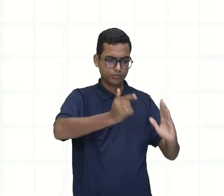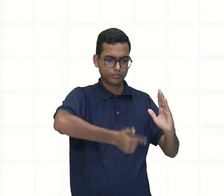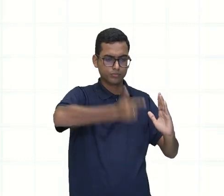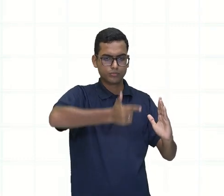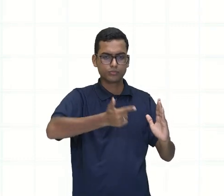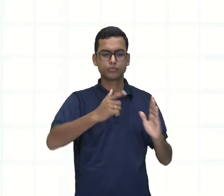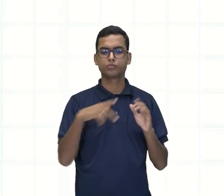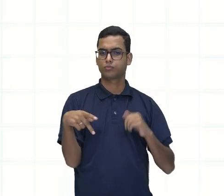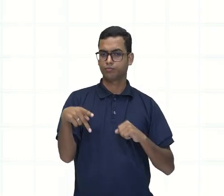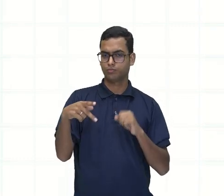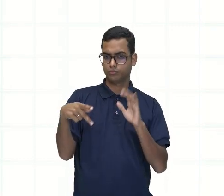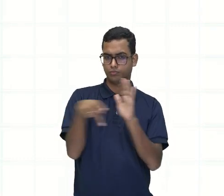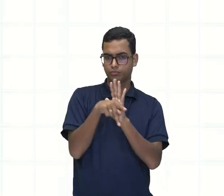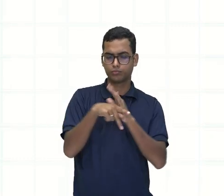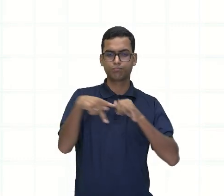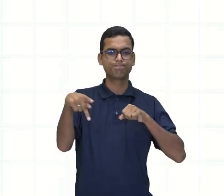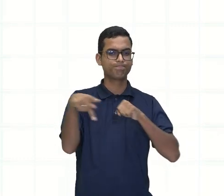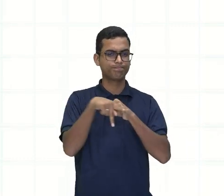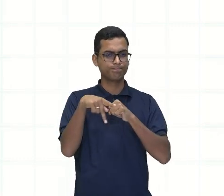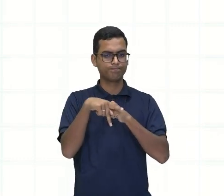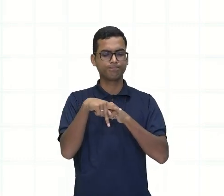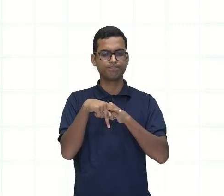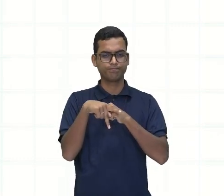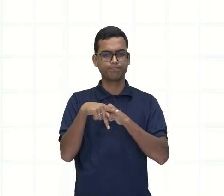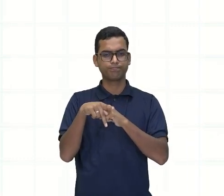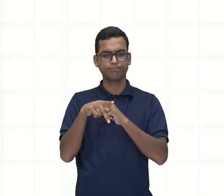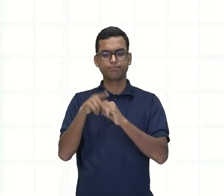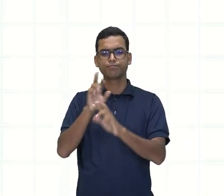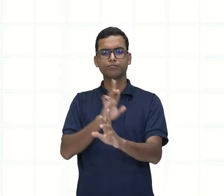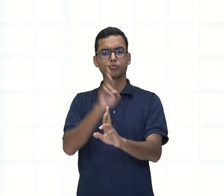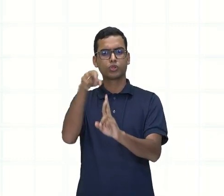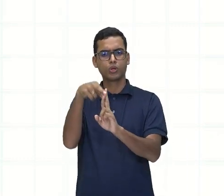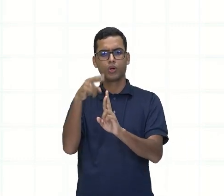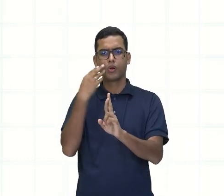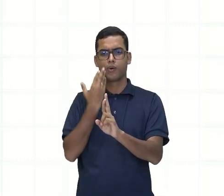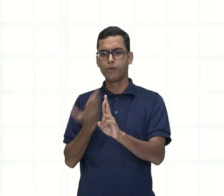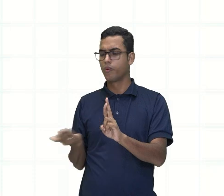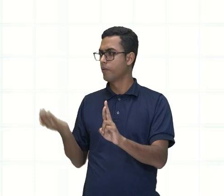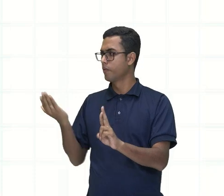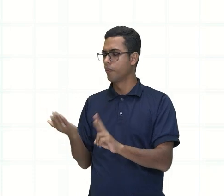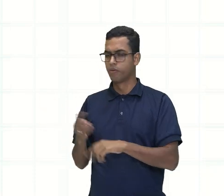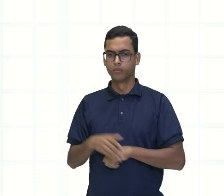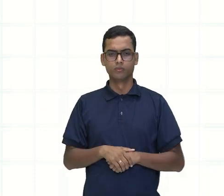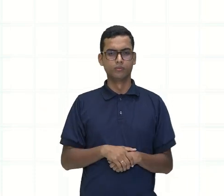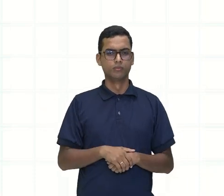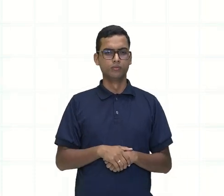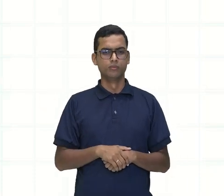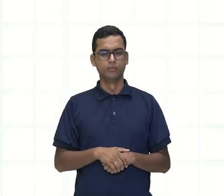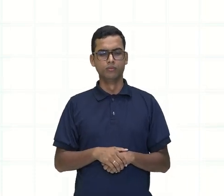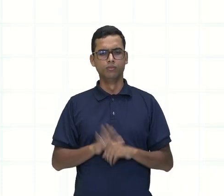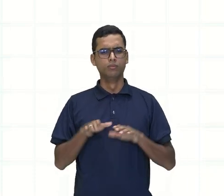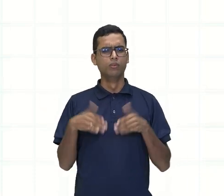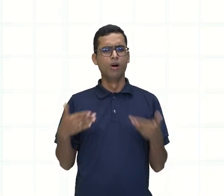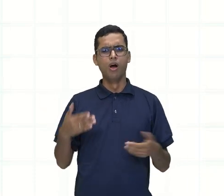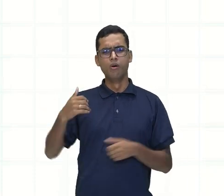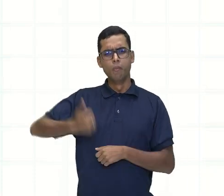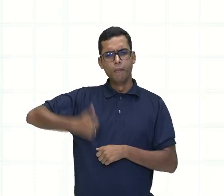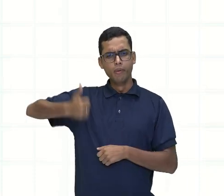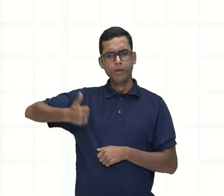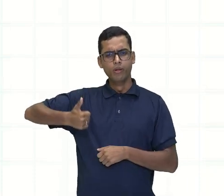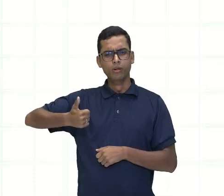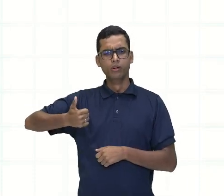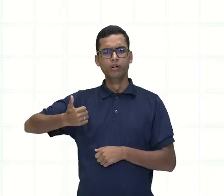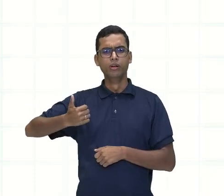a esses aqui, não é? Só que com função de objeto. Então, qual é o primeiro aqui que se refere a